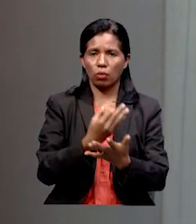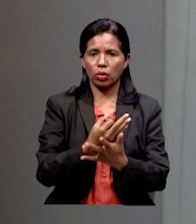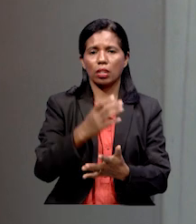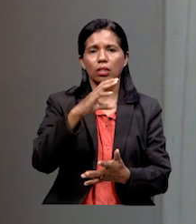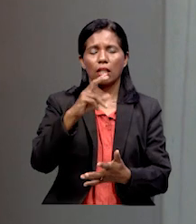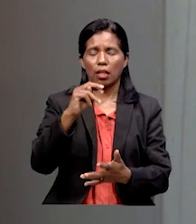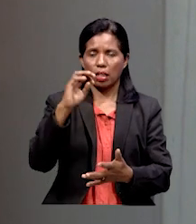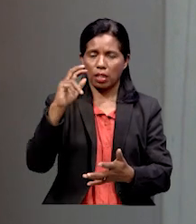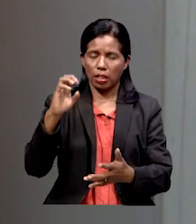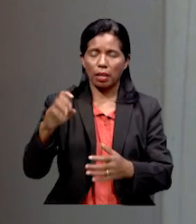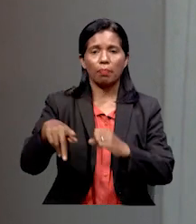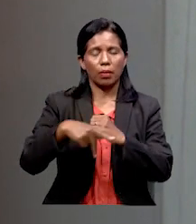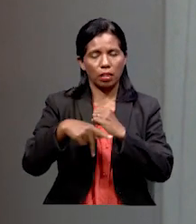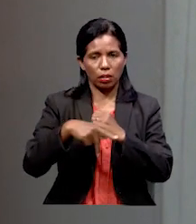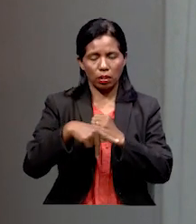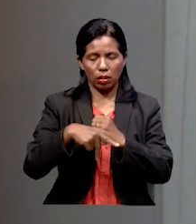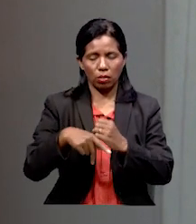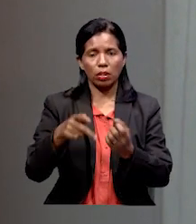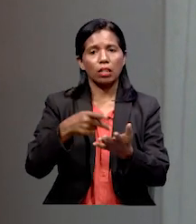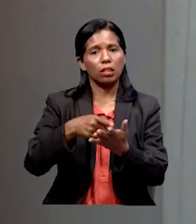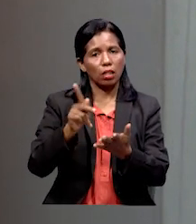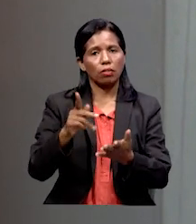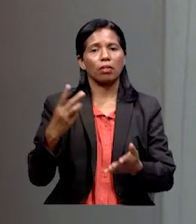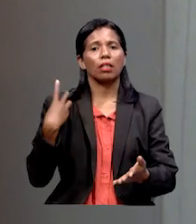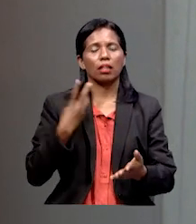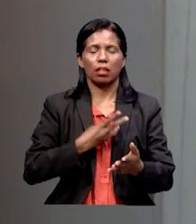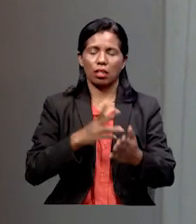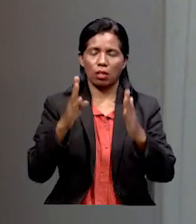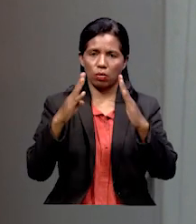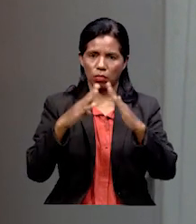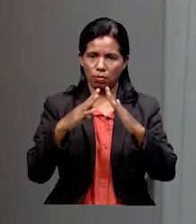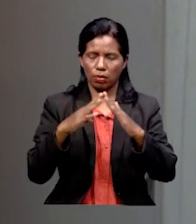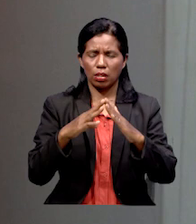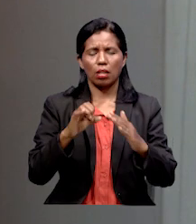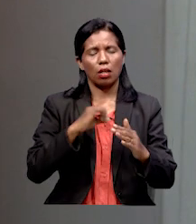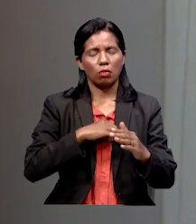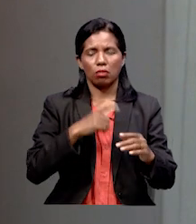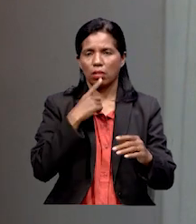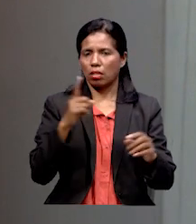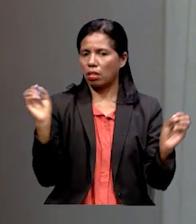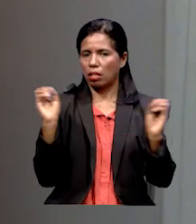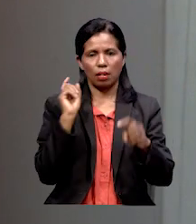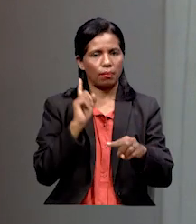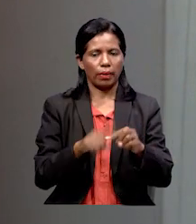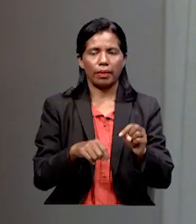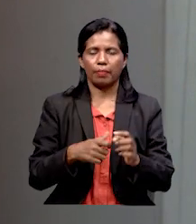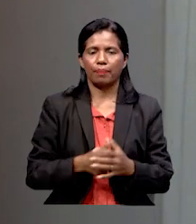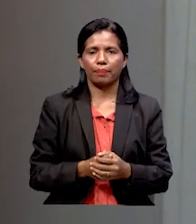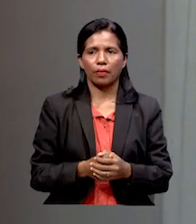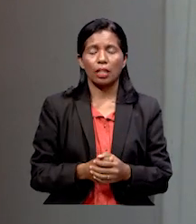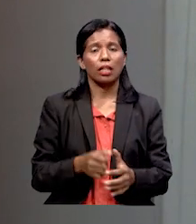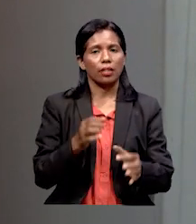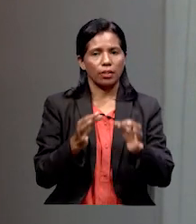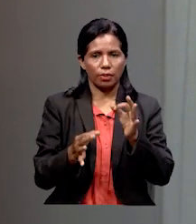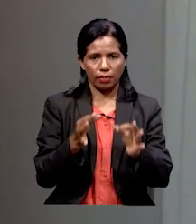ya lori aluga falitani uma hau dia nada ni ne la labele kare kita